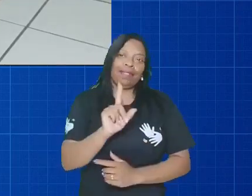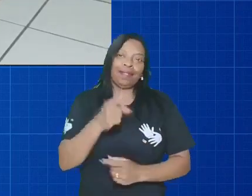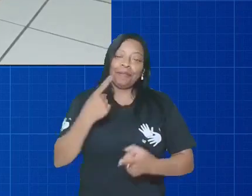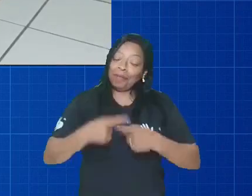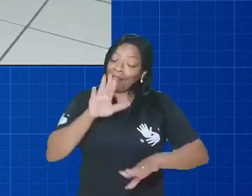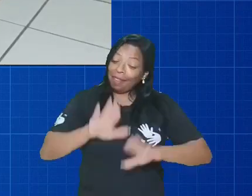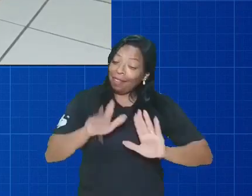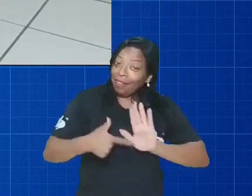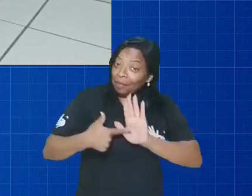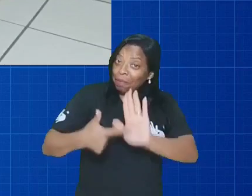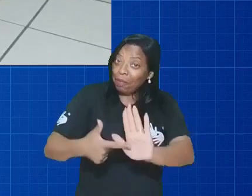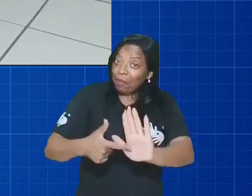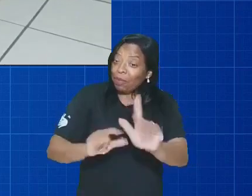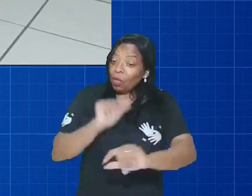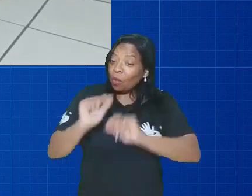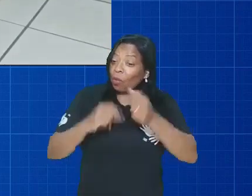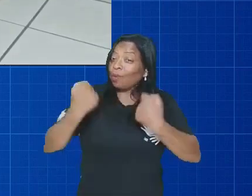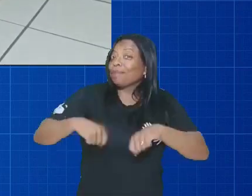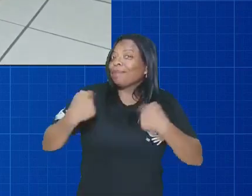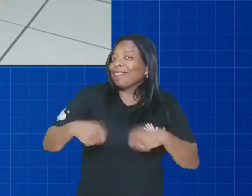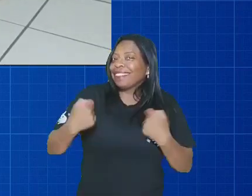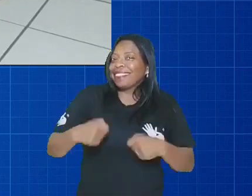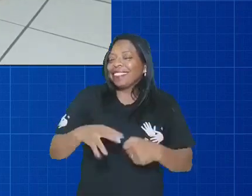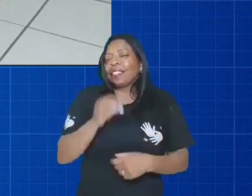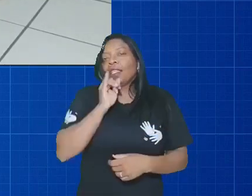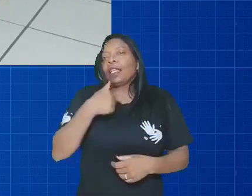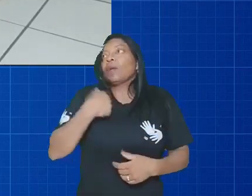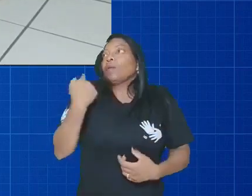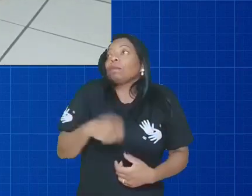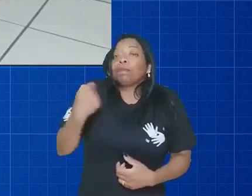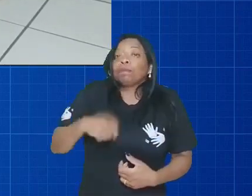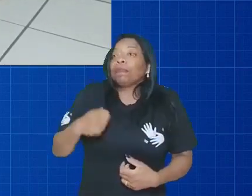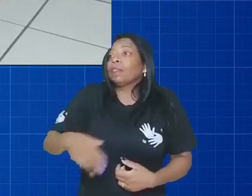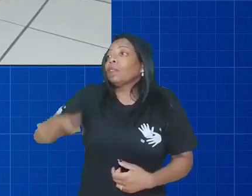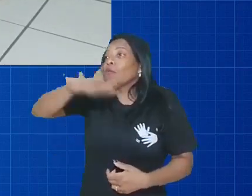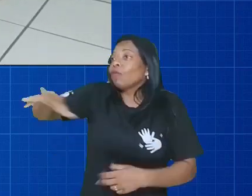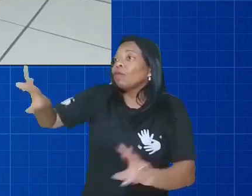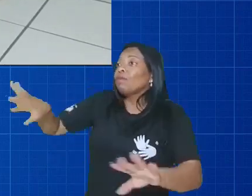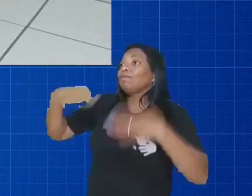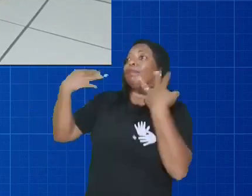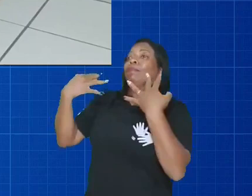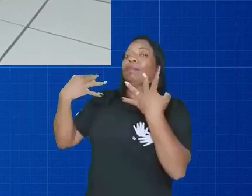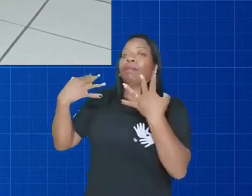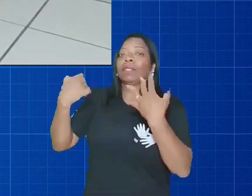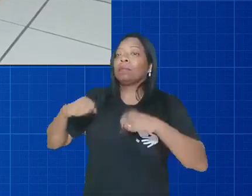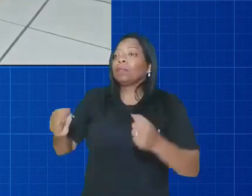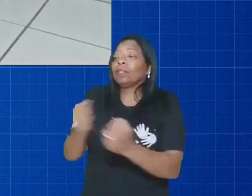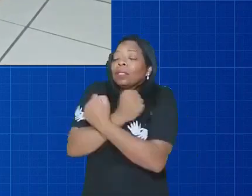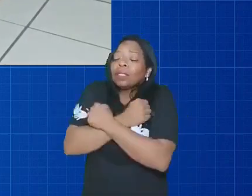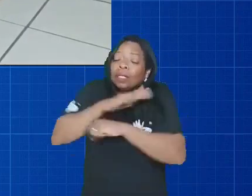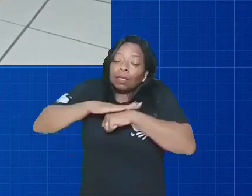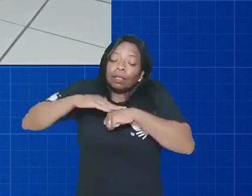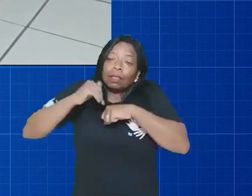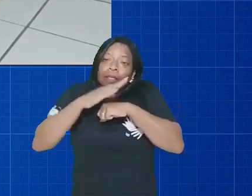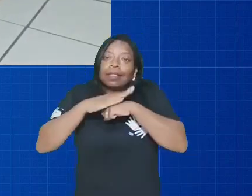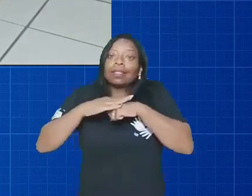podem também ser um grito de uma carência, de uma criança que ela precisa ser vista, que ela precisa ser abraçada, que